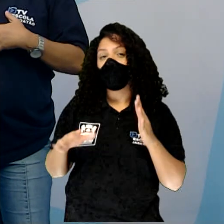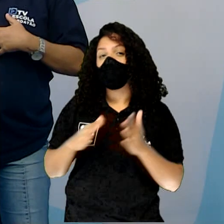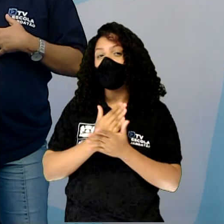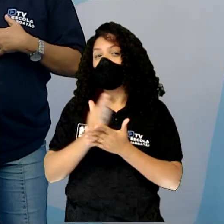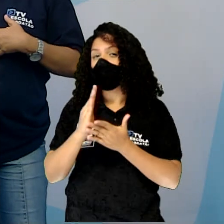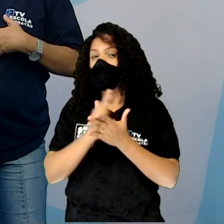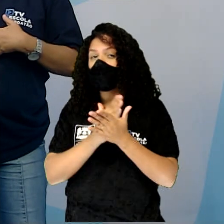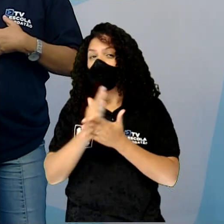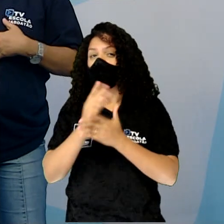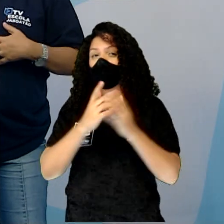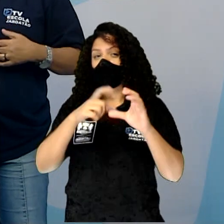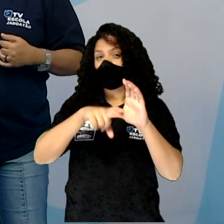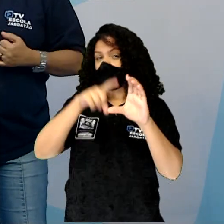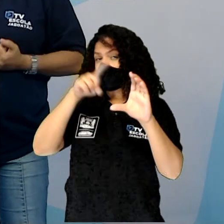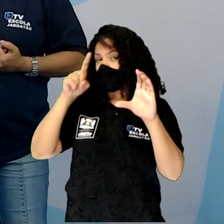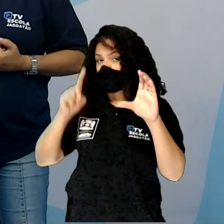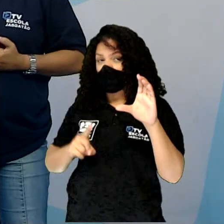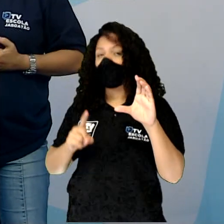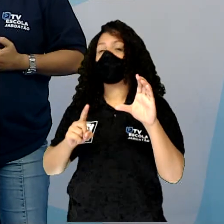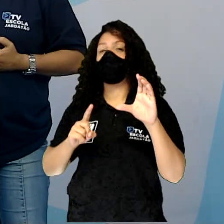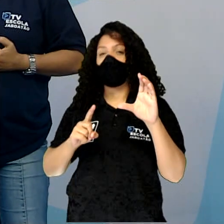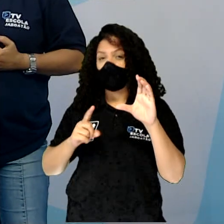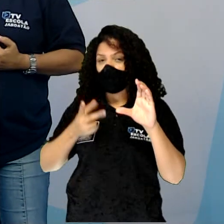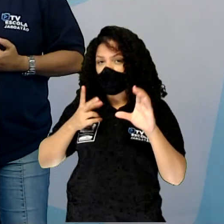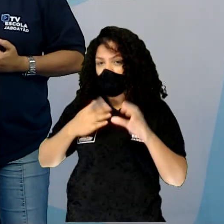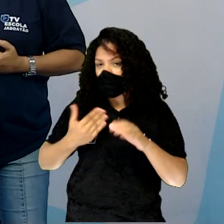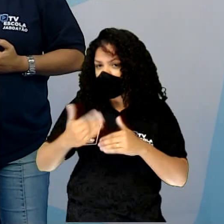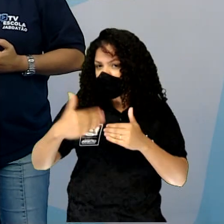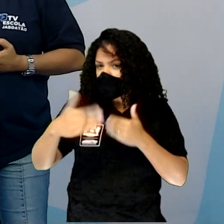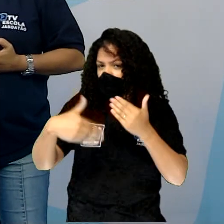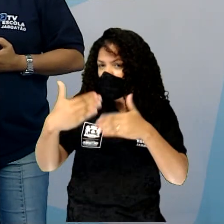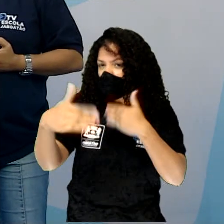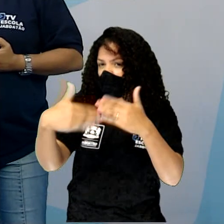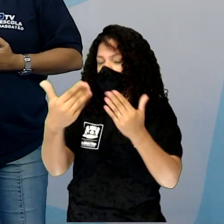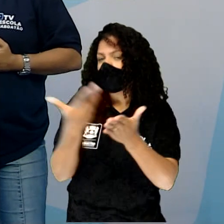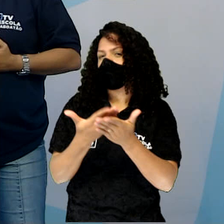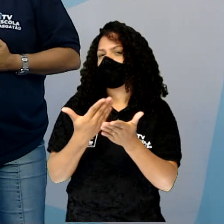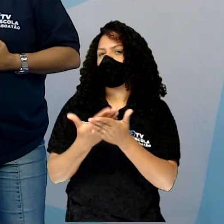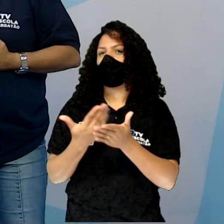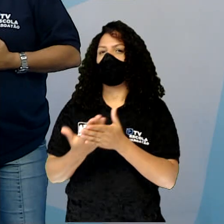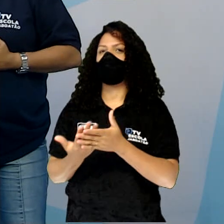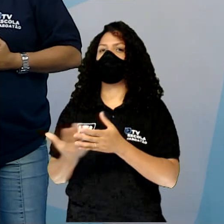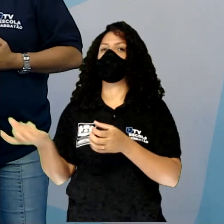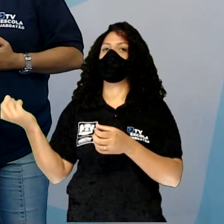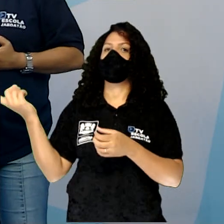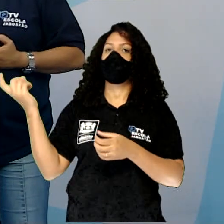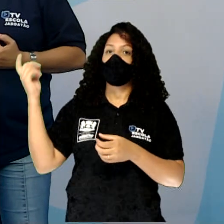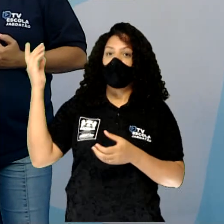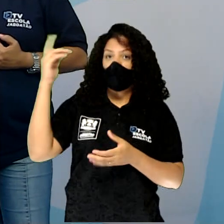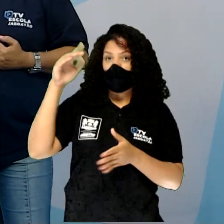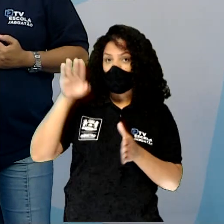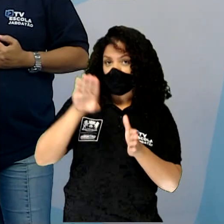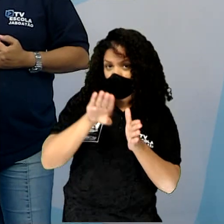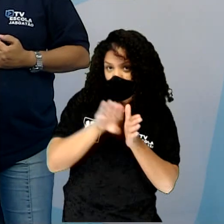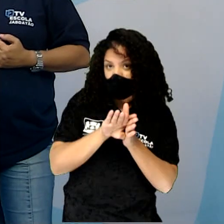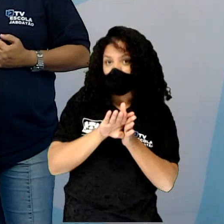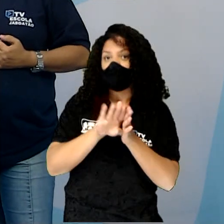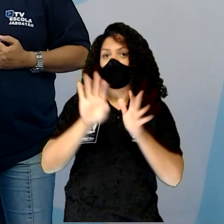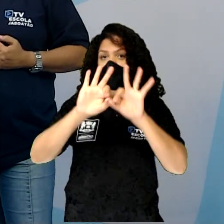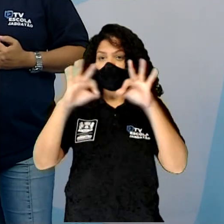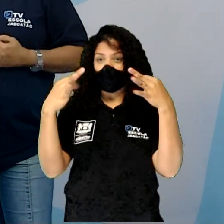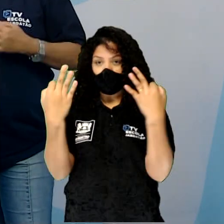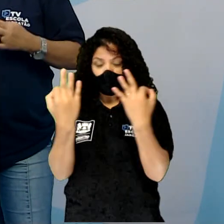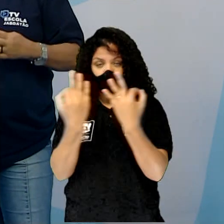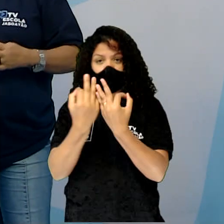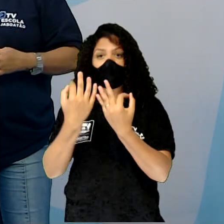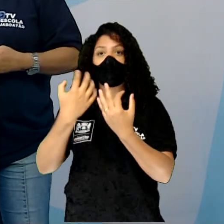das aulas, tá certo? Nós vamos estudar aqui a vinda da família real portuguesa, que foi, assim, fundamental